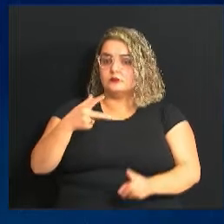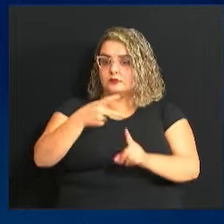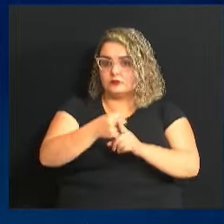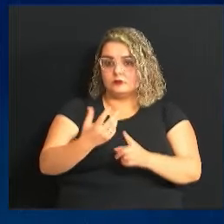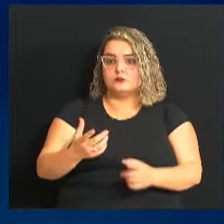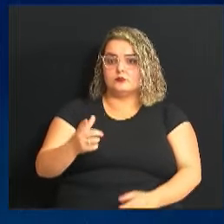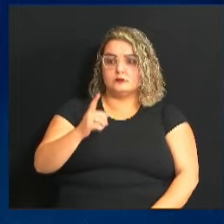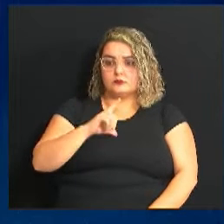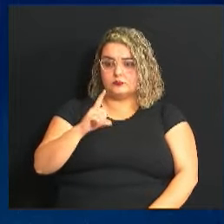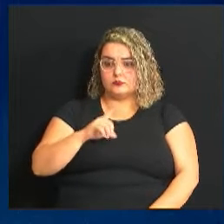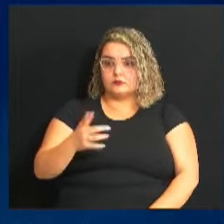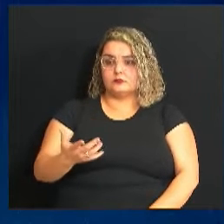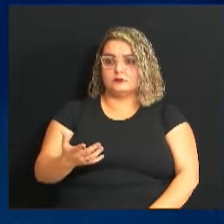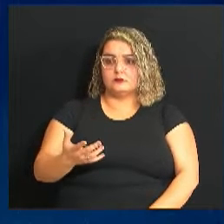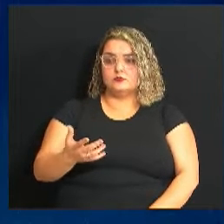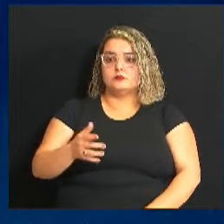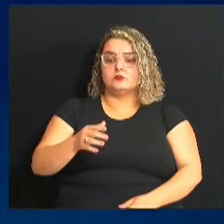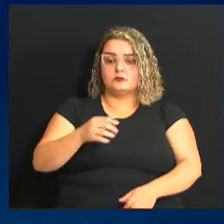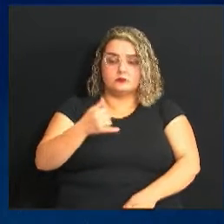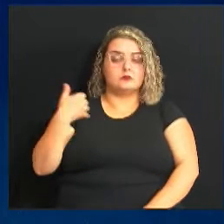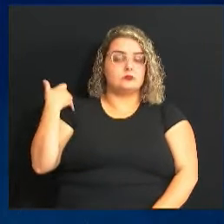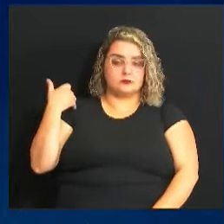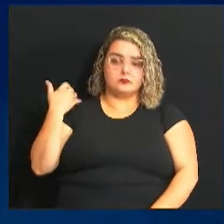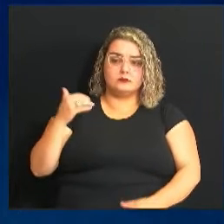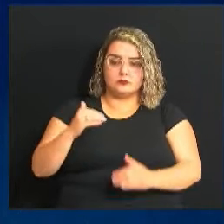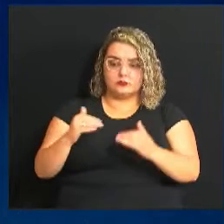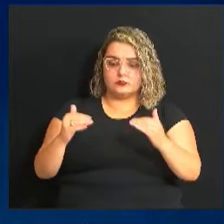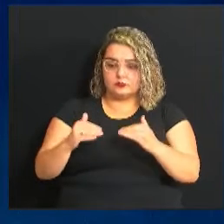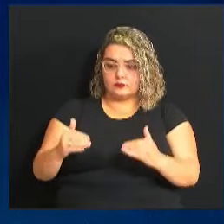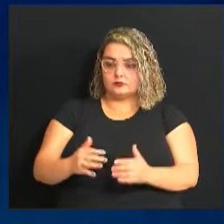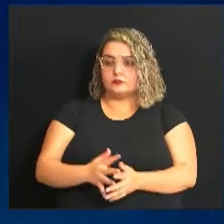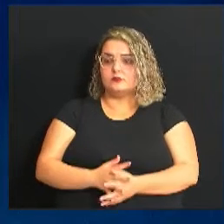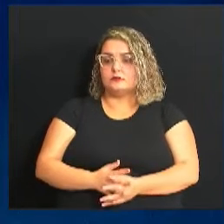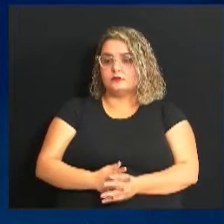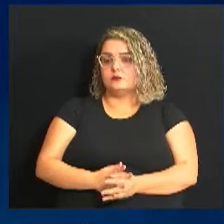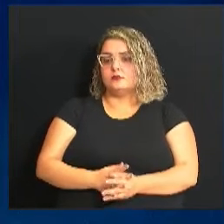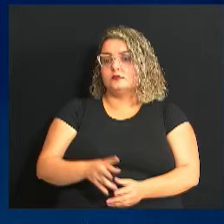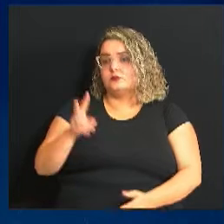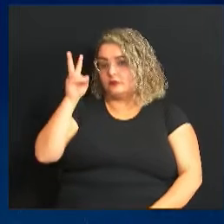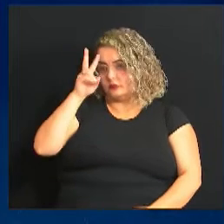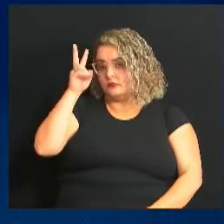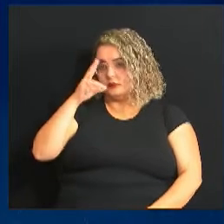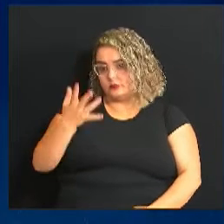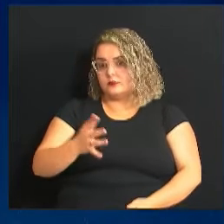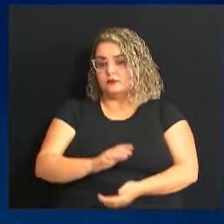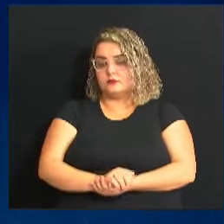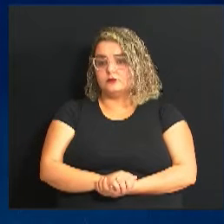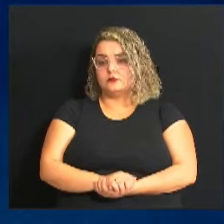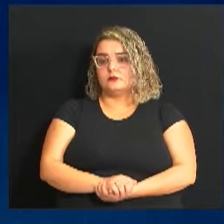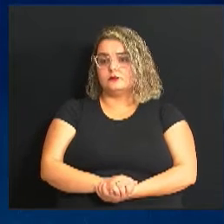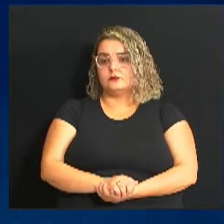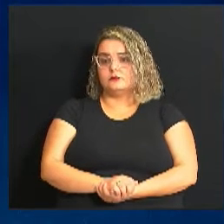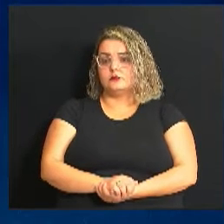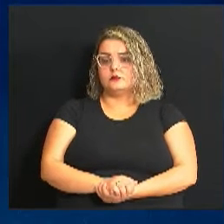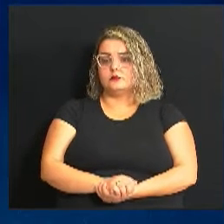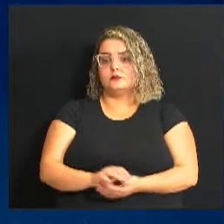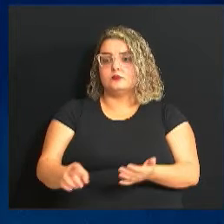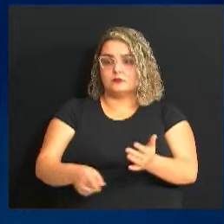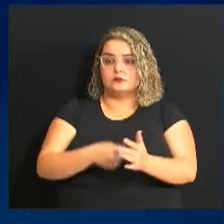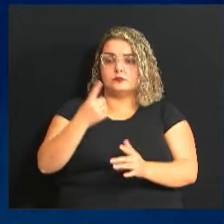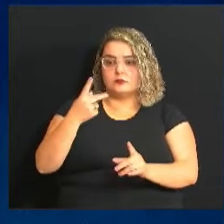cobertura por faixa etária. Então, a gente lembra que é importante, quem já tomou a terceira dose, a primeira